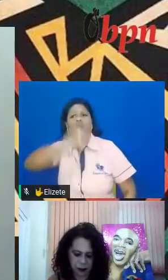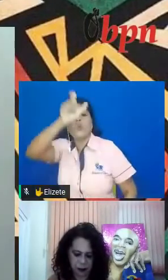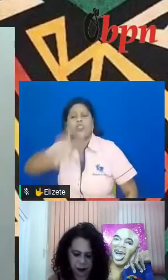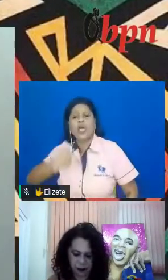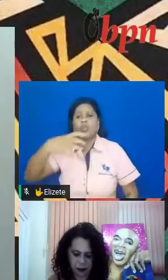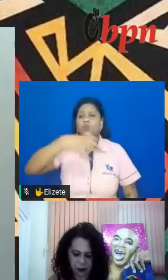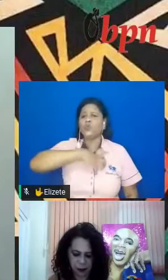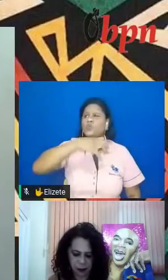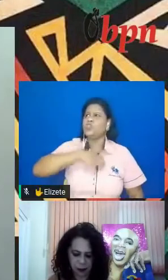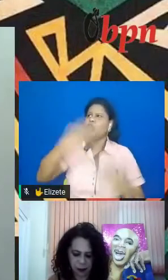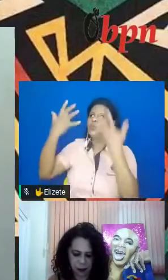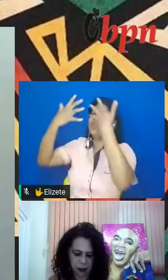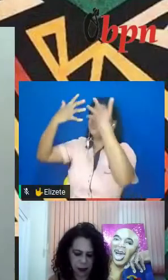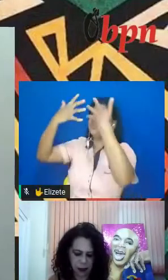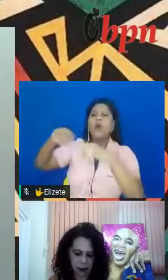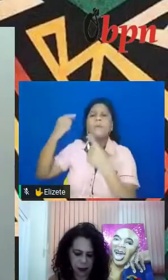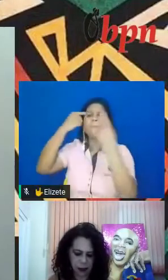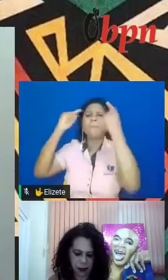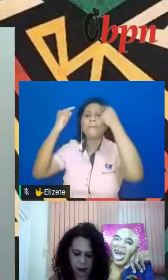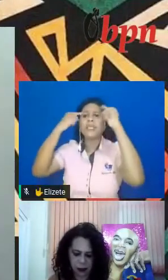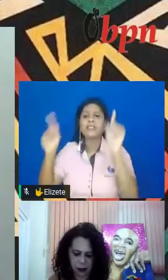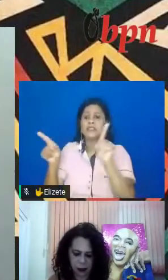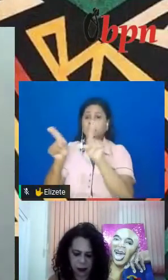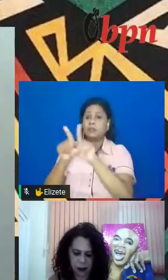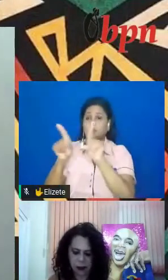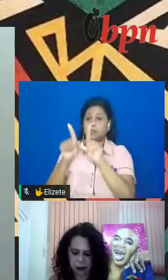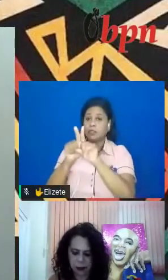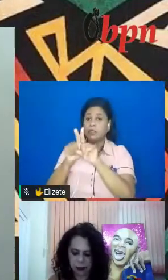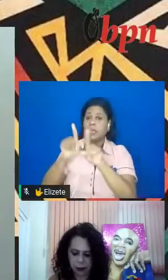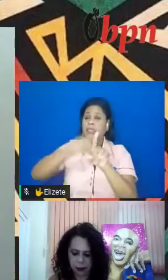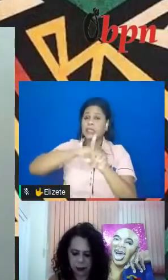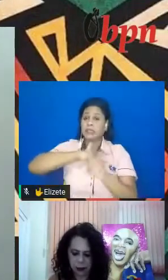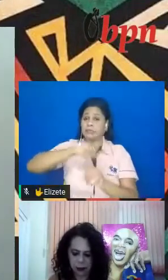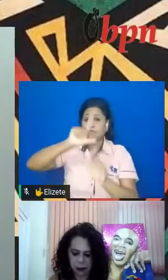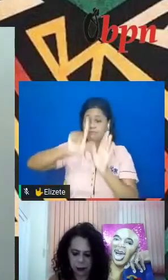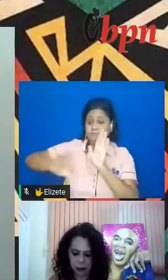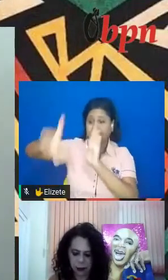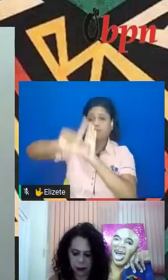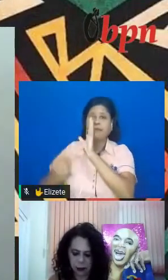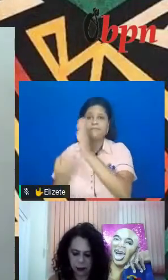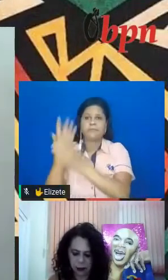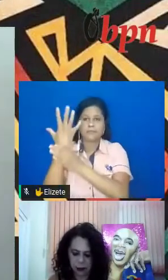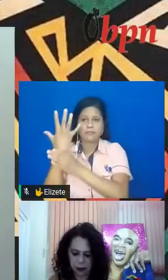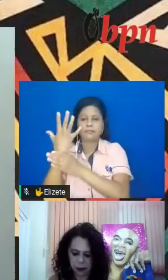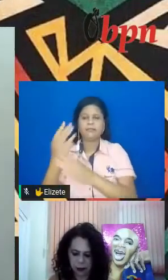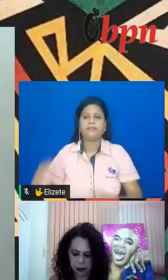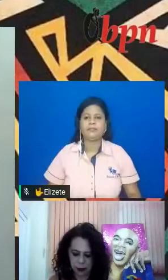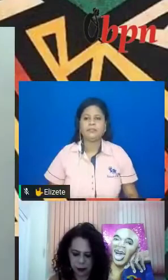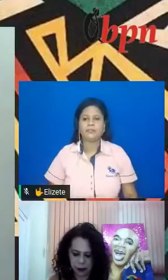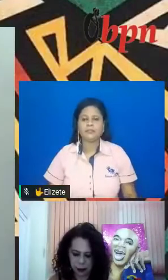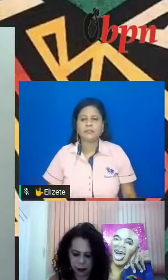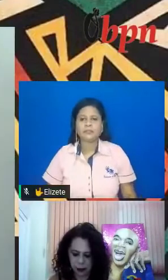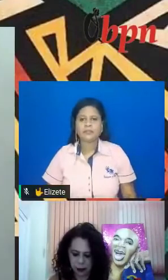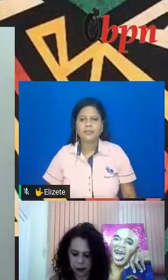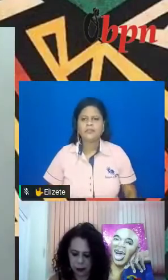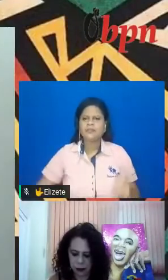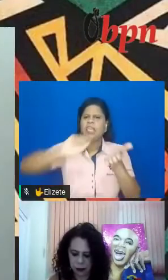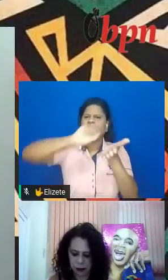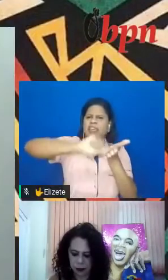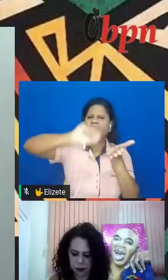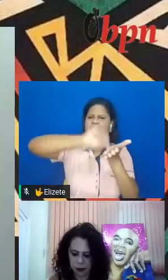pensar e de conceber a literatura, né? E essa escrevivência, essa